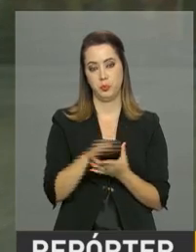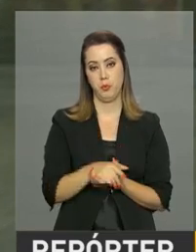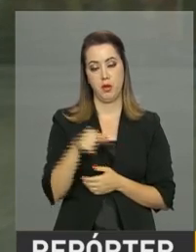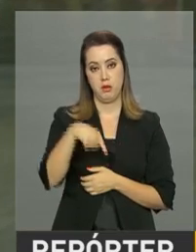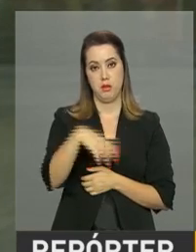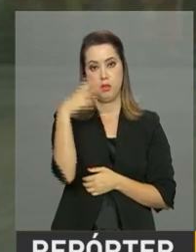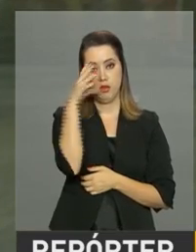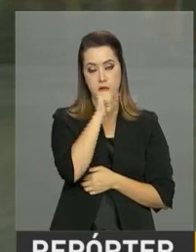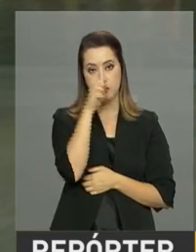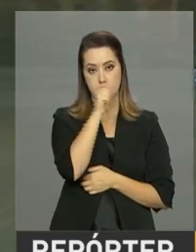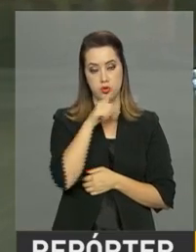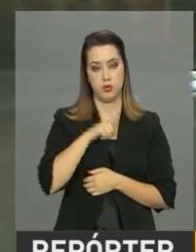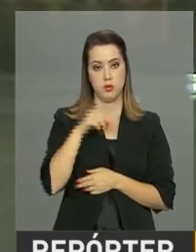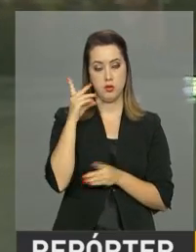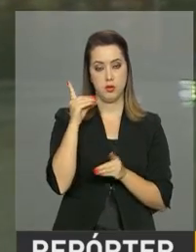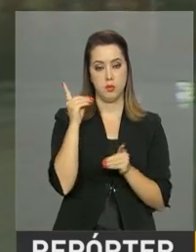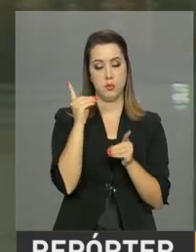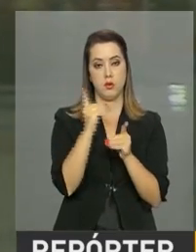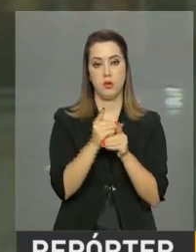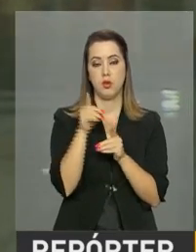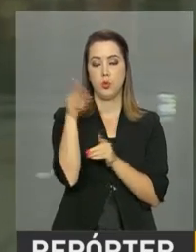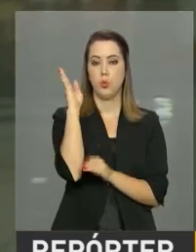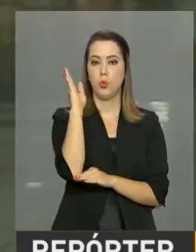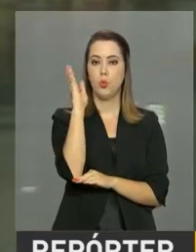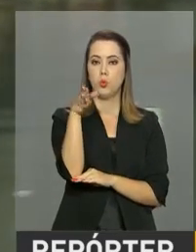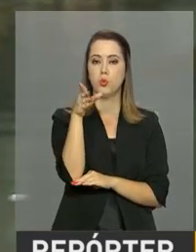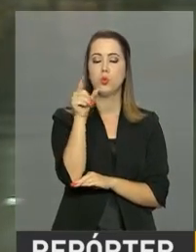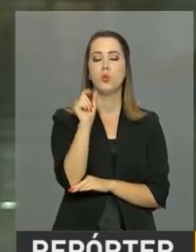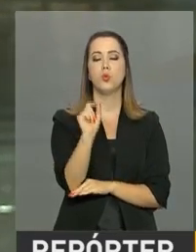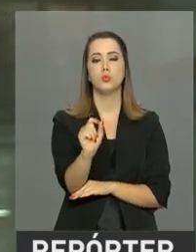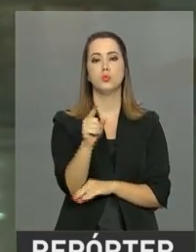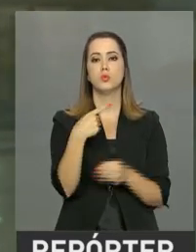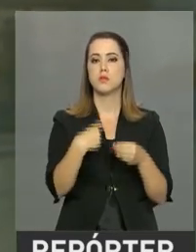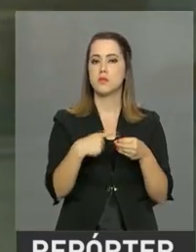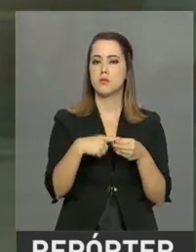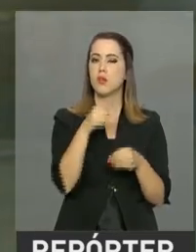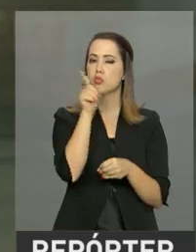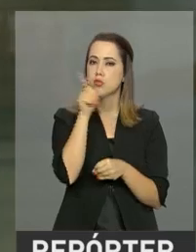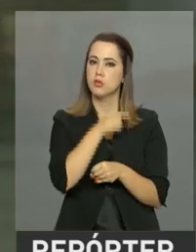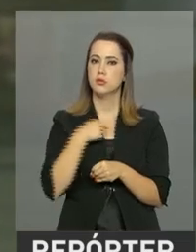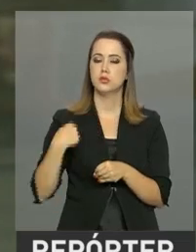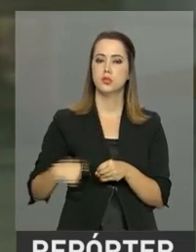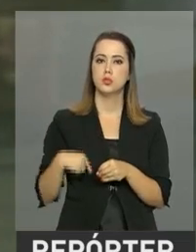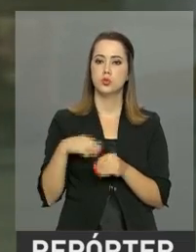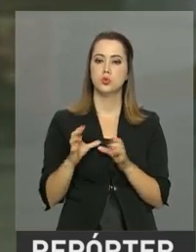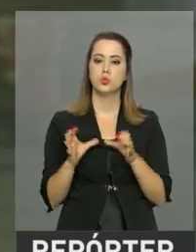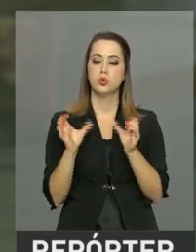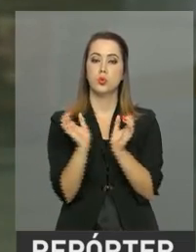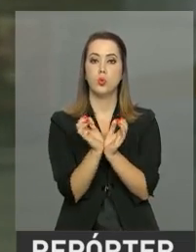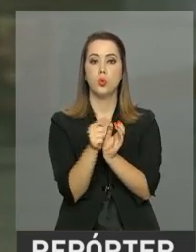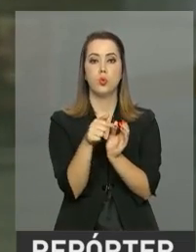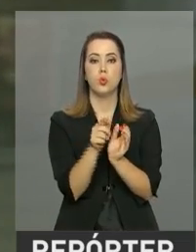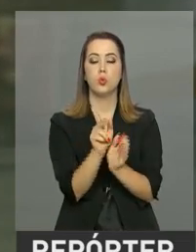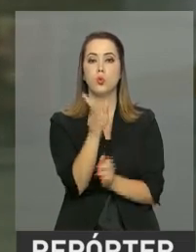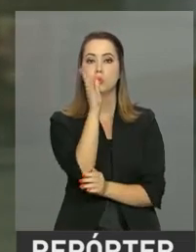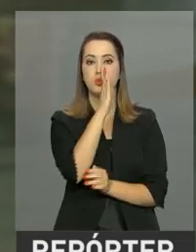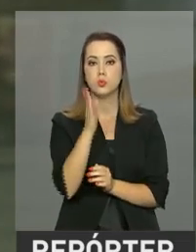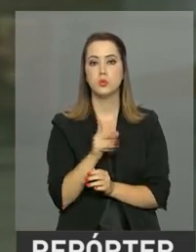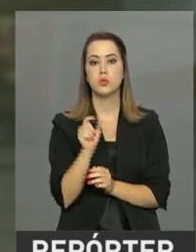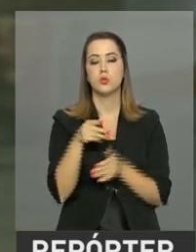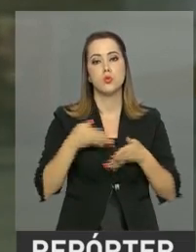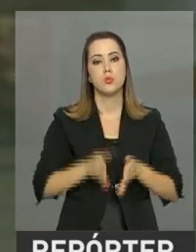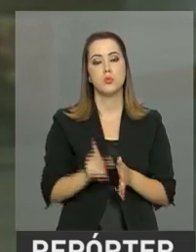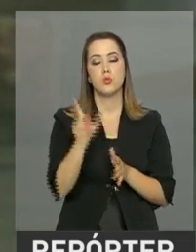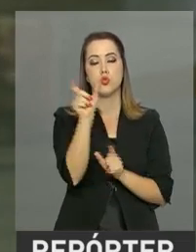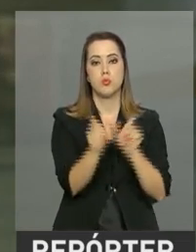presidente Michel Temer recebe no hotel onde está hospedado, em Hangzhou, uma delegação de brasileiros que mora na China e também